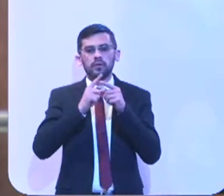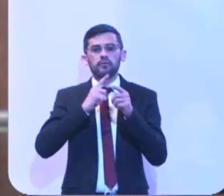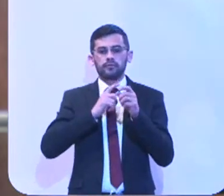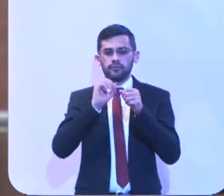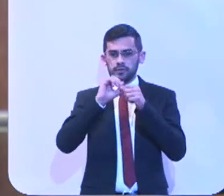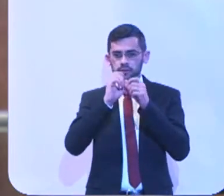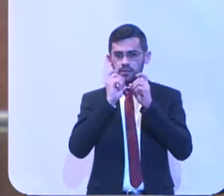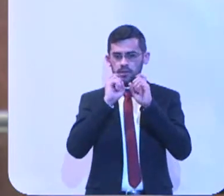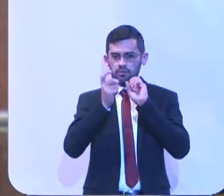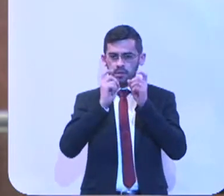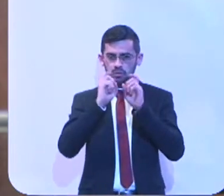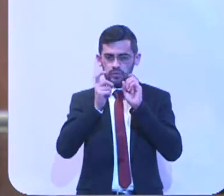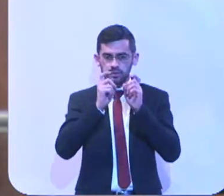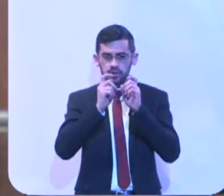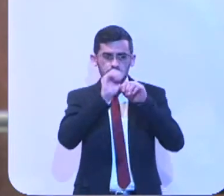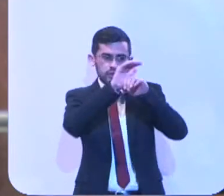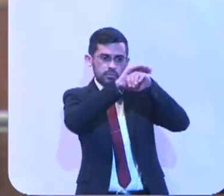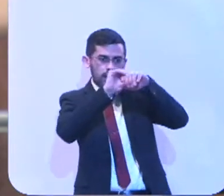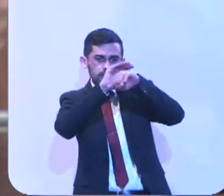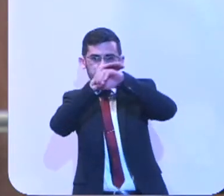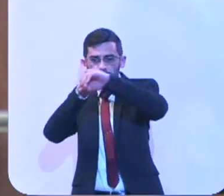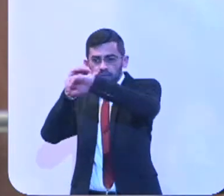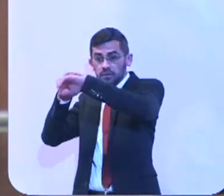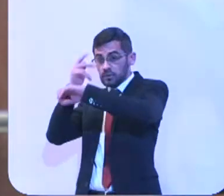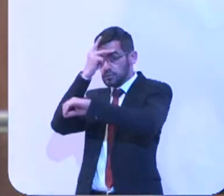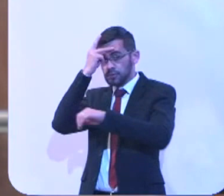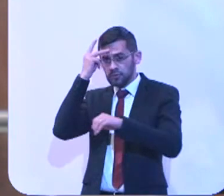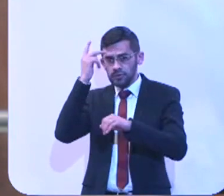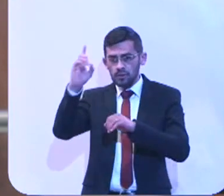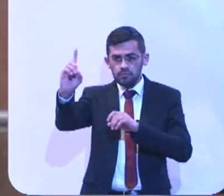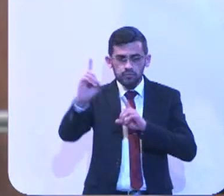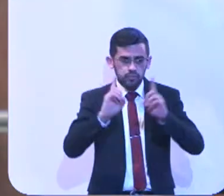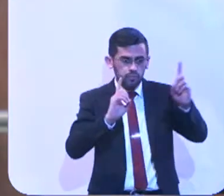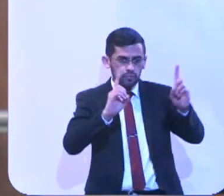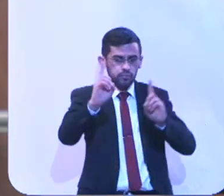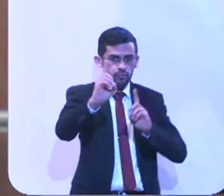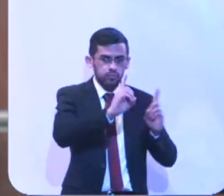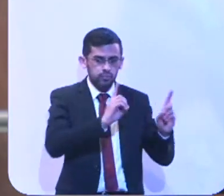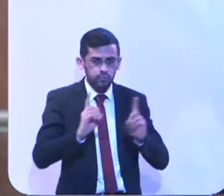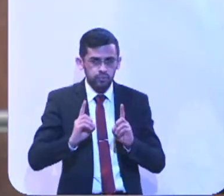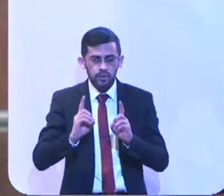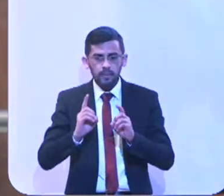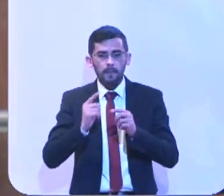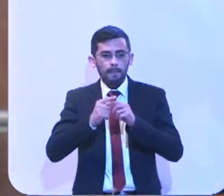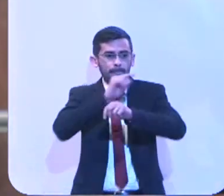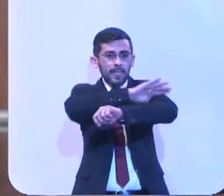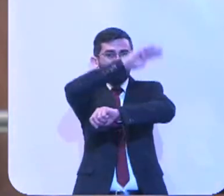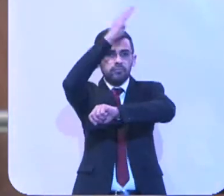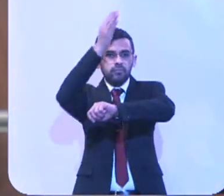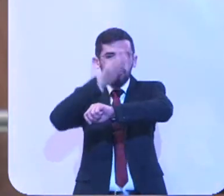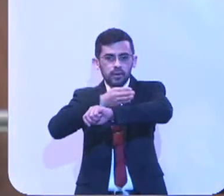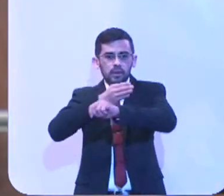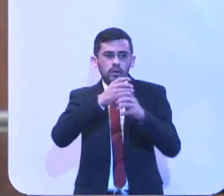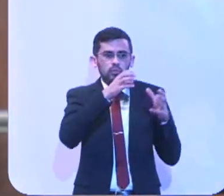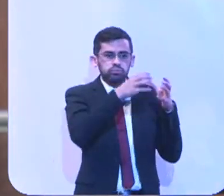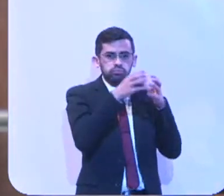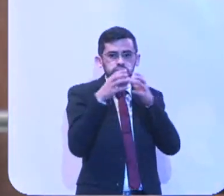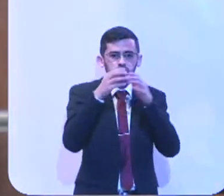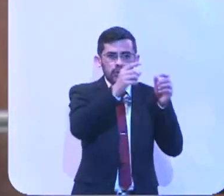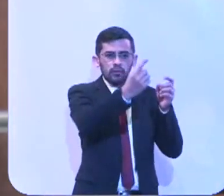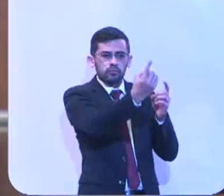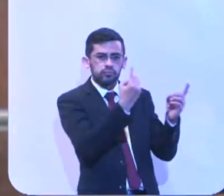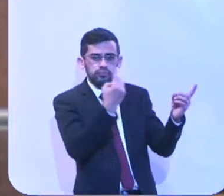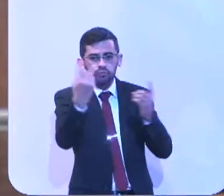ali e convidavam as pessoas e vinham. As pessoas vinham, desciam das montanhas, das aldeias, vinham de longe